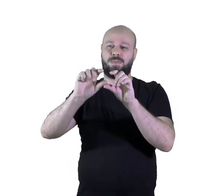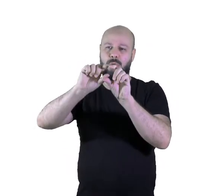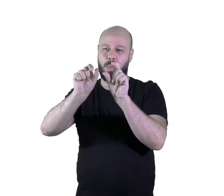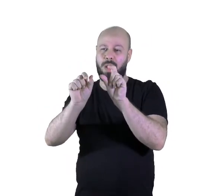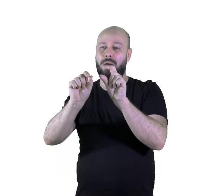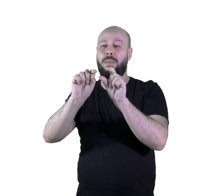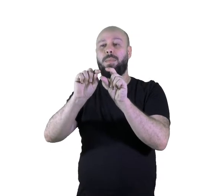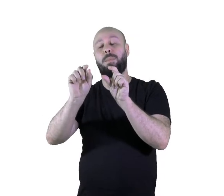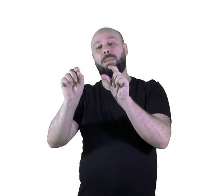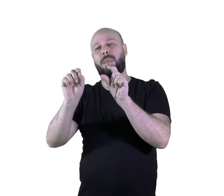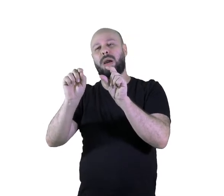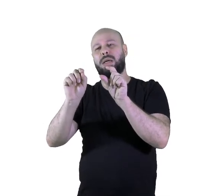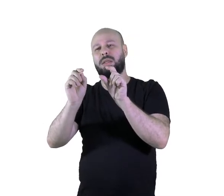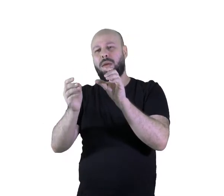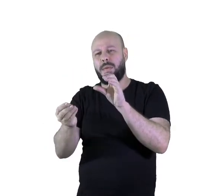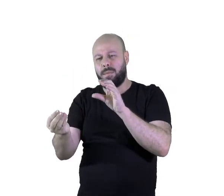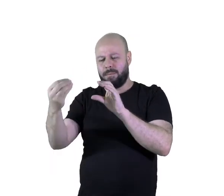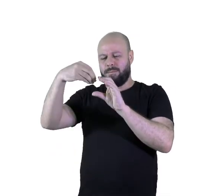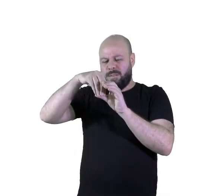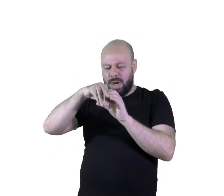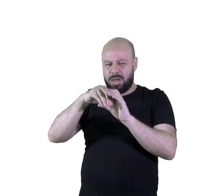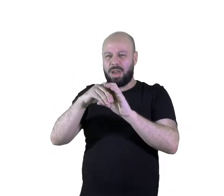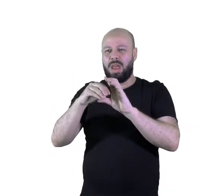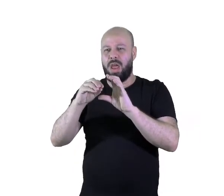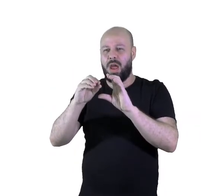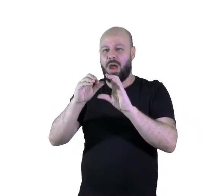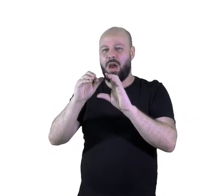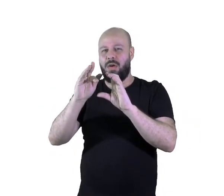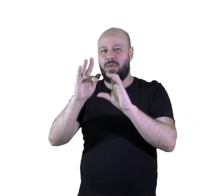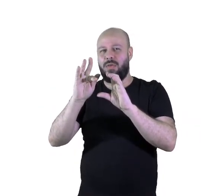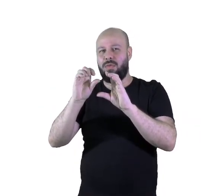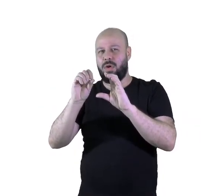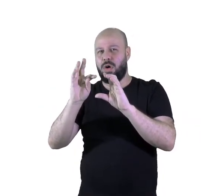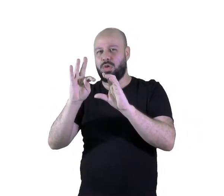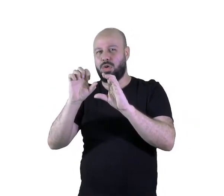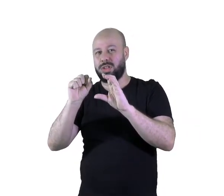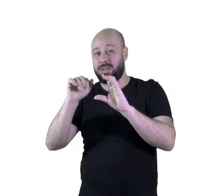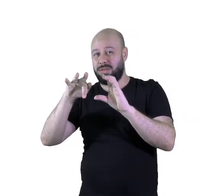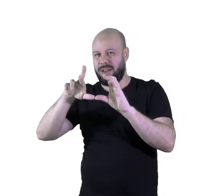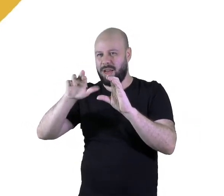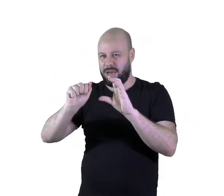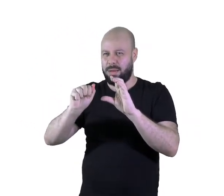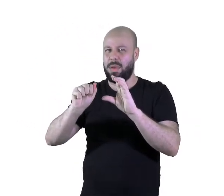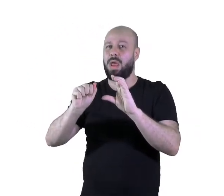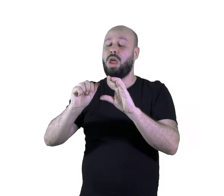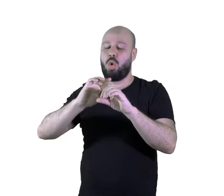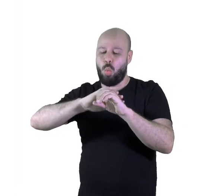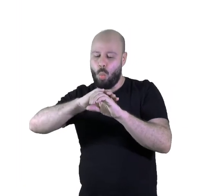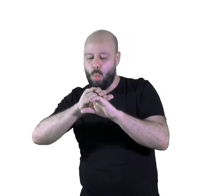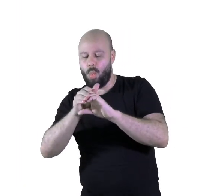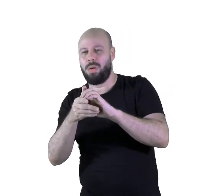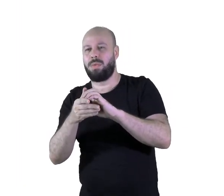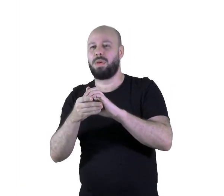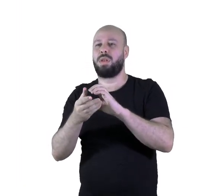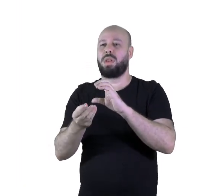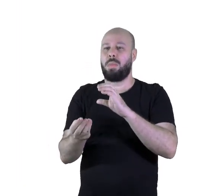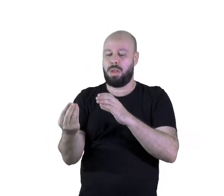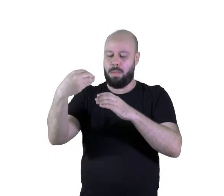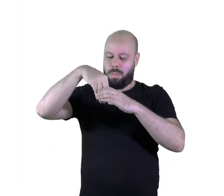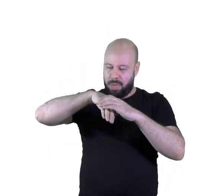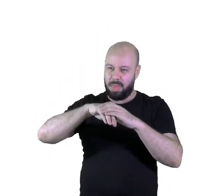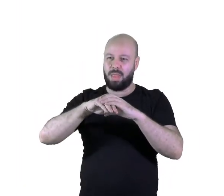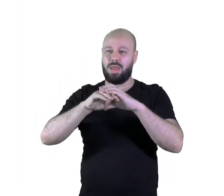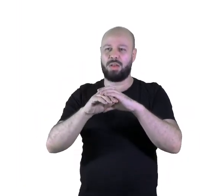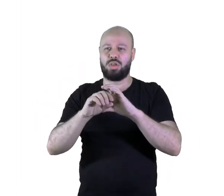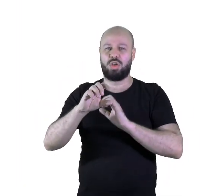do Sol. E tem a fotosfera, então, que começa ali a superfície do Sol, né? Depois tem a zona de convecção, que é